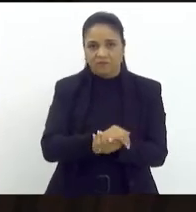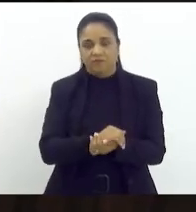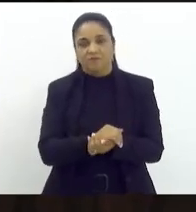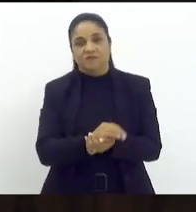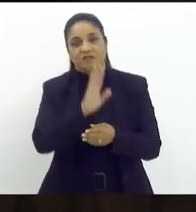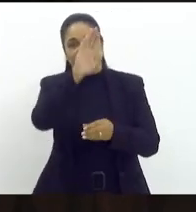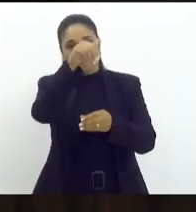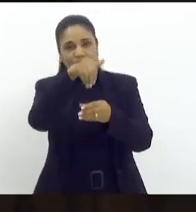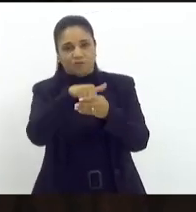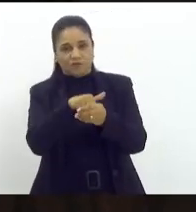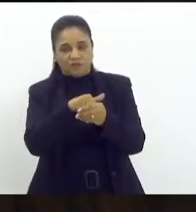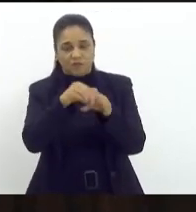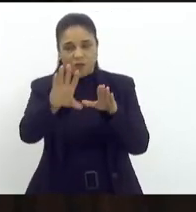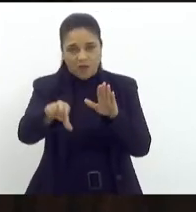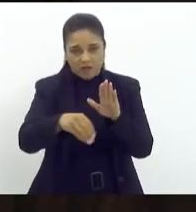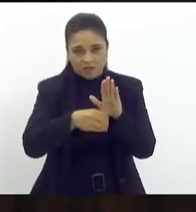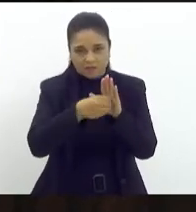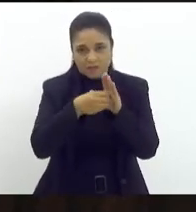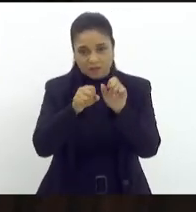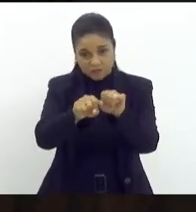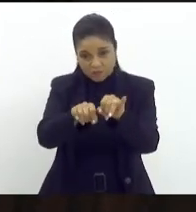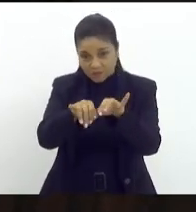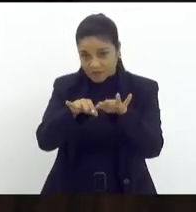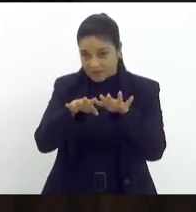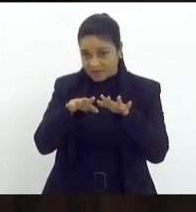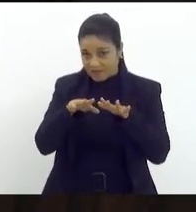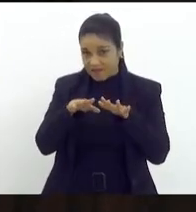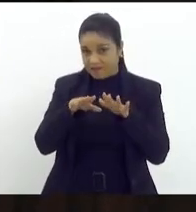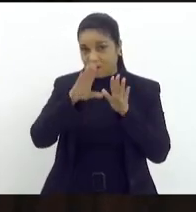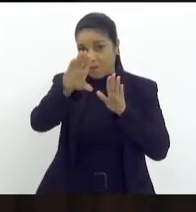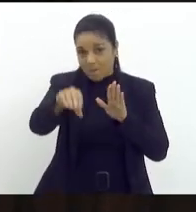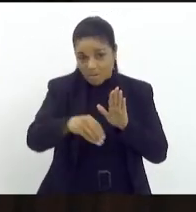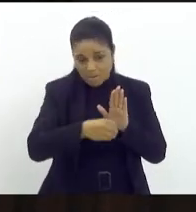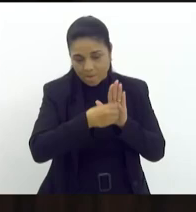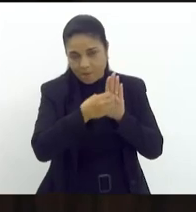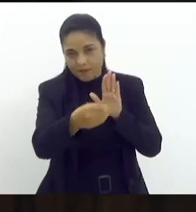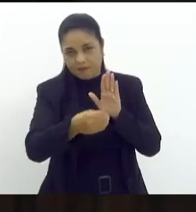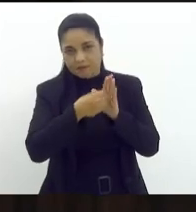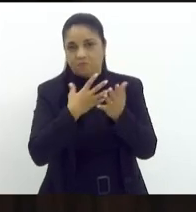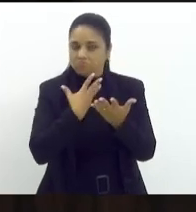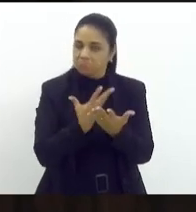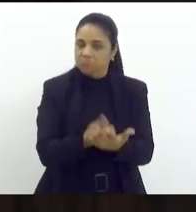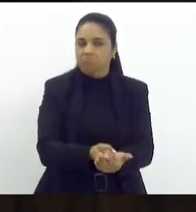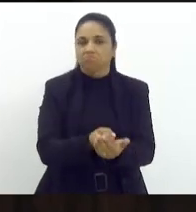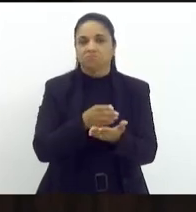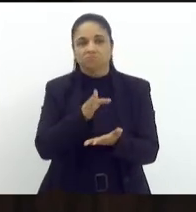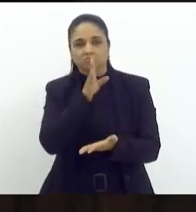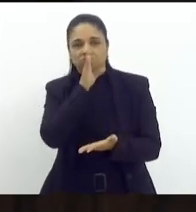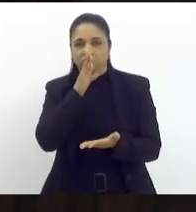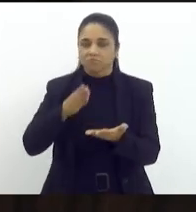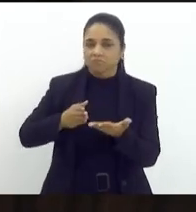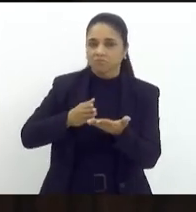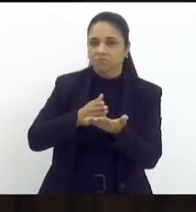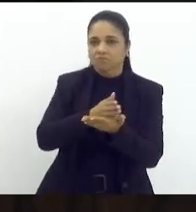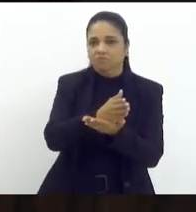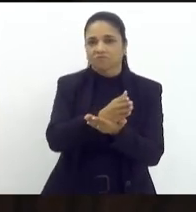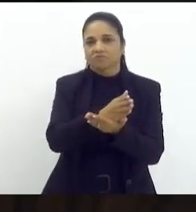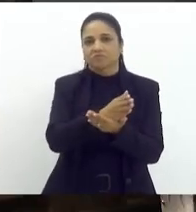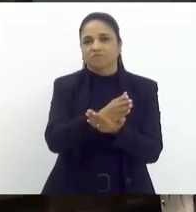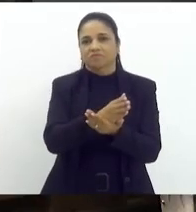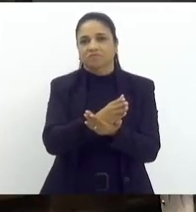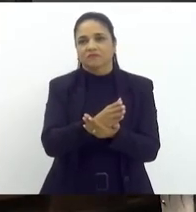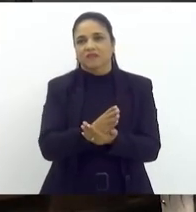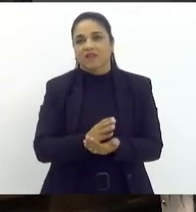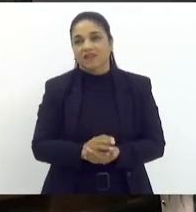em votação as emendas de plenário comparecer com os pareceres favoráveis senhores que a própria Como estão aprovado